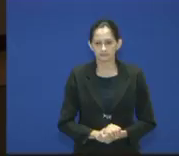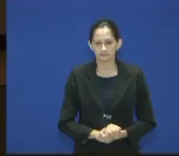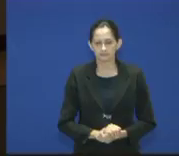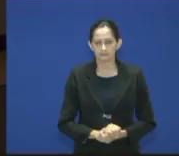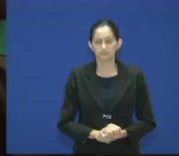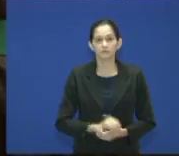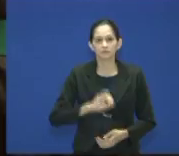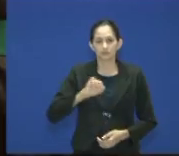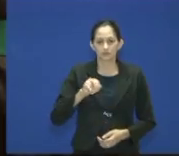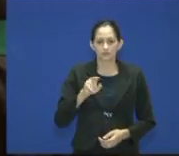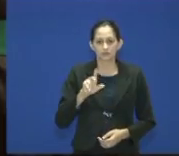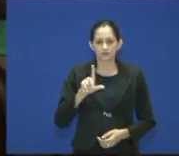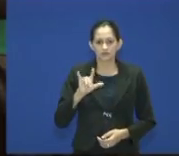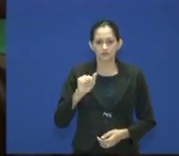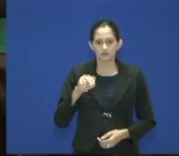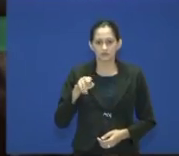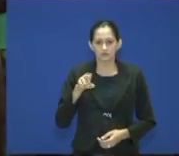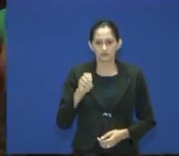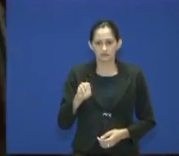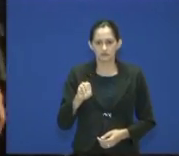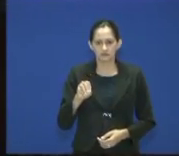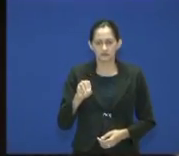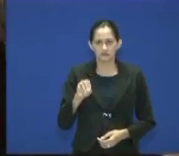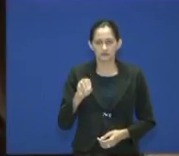Juliano Coelho Capuzzo.